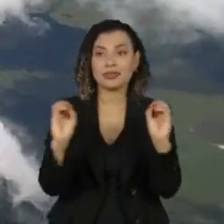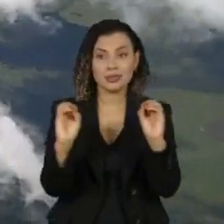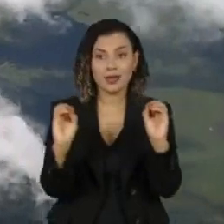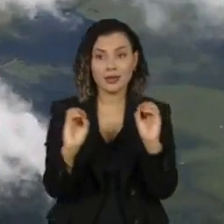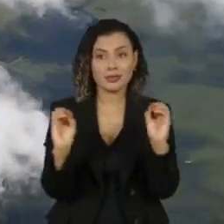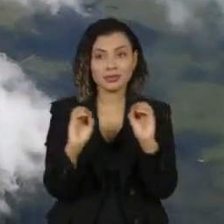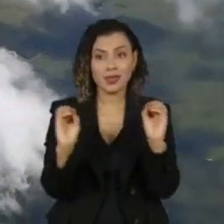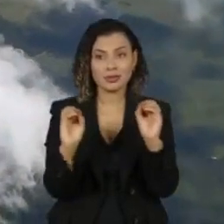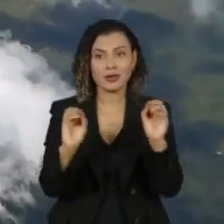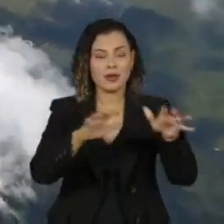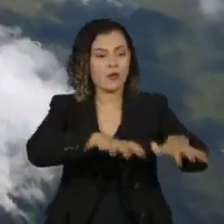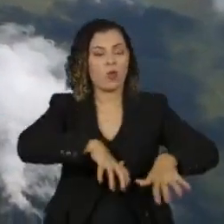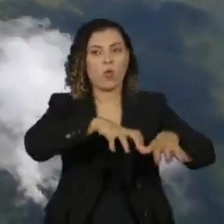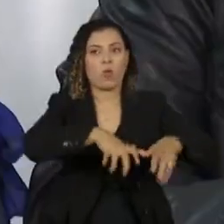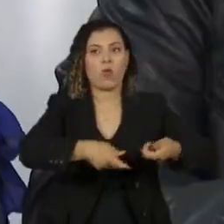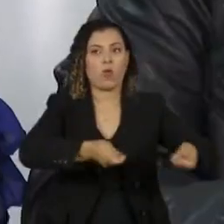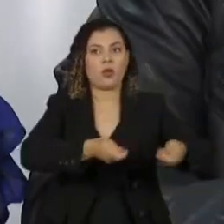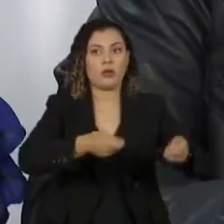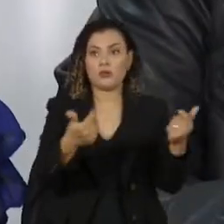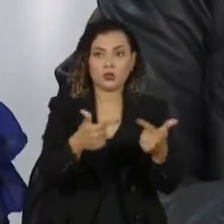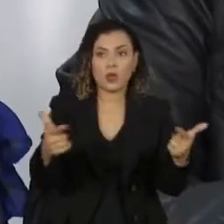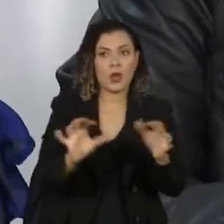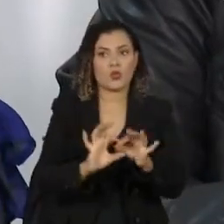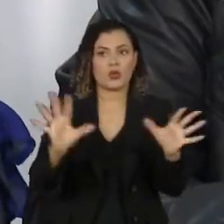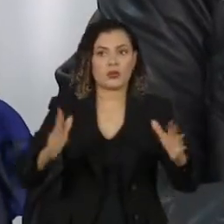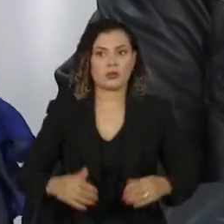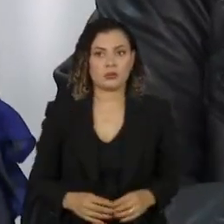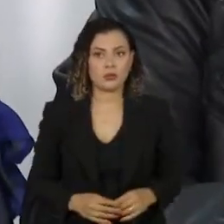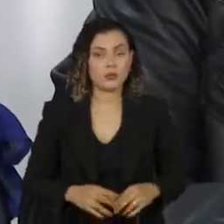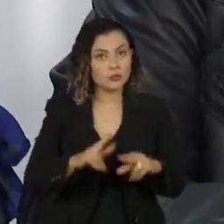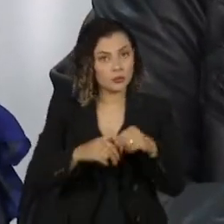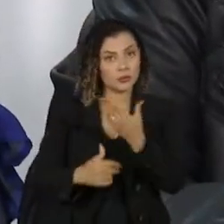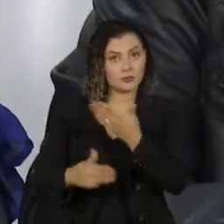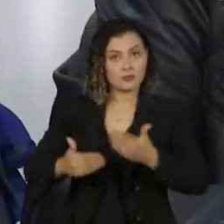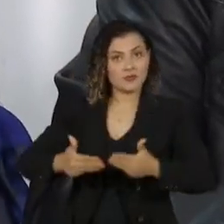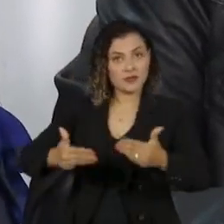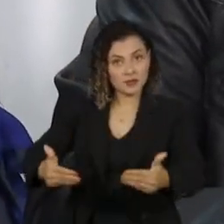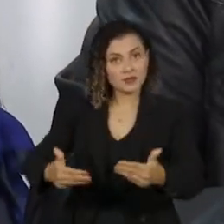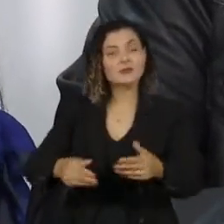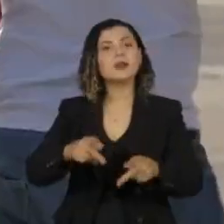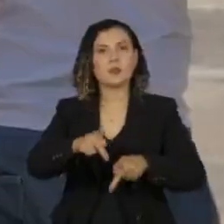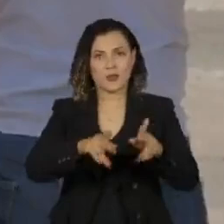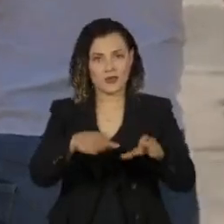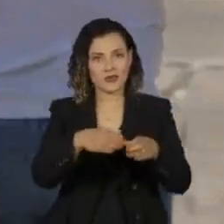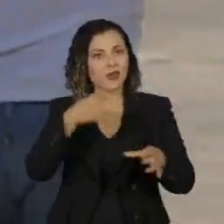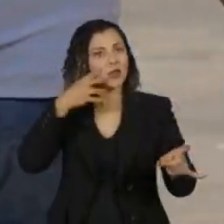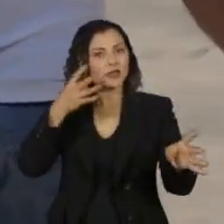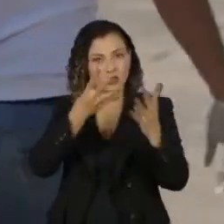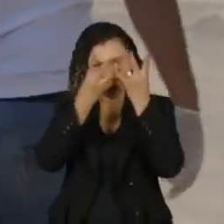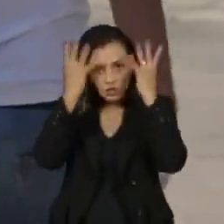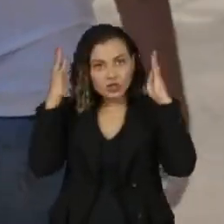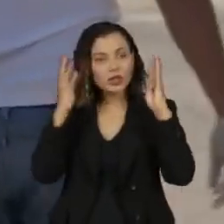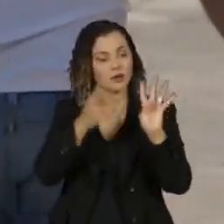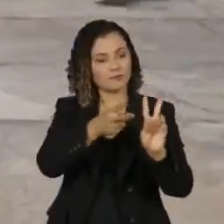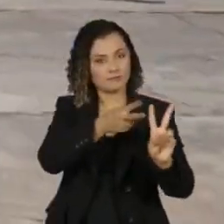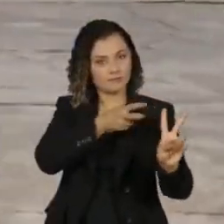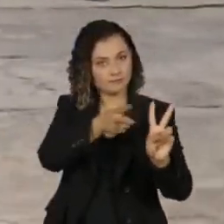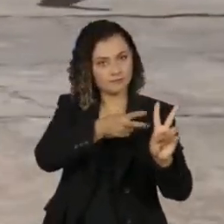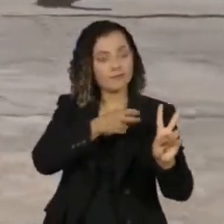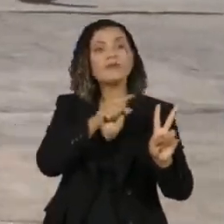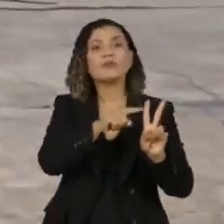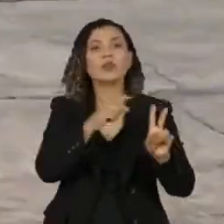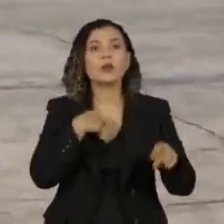para exploração de minérios. A ministra dos Povos Indígenas acompanha em Boa Vista as ações emergenciais de socorro à